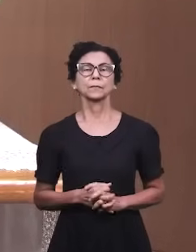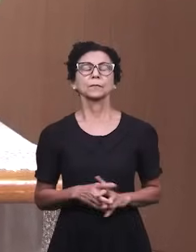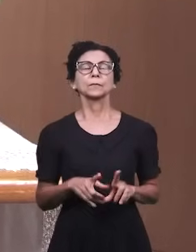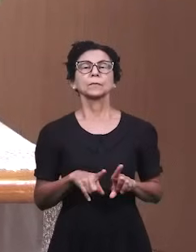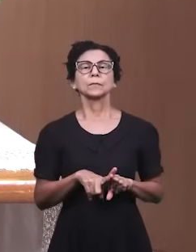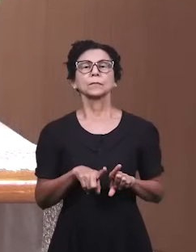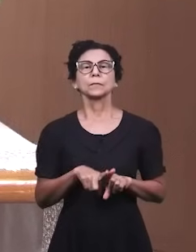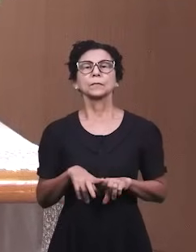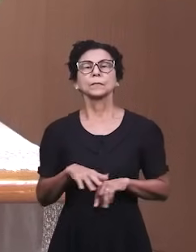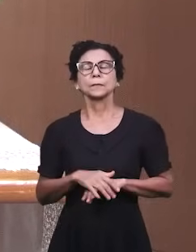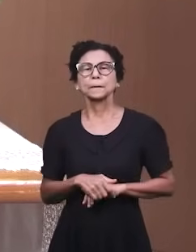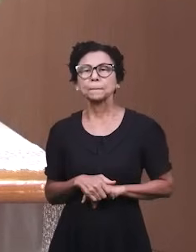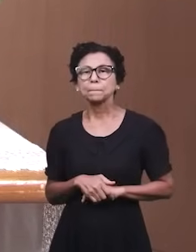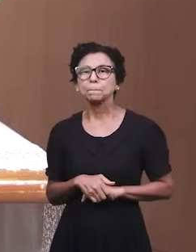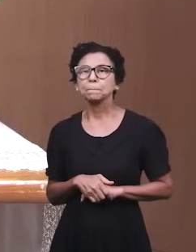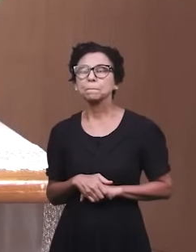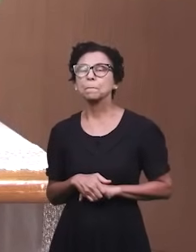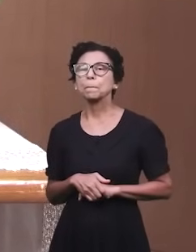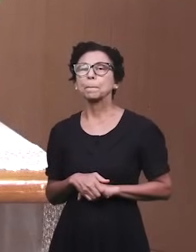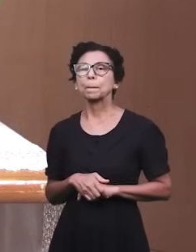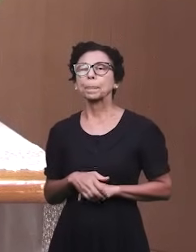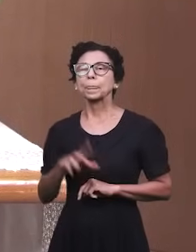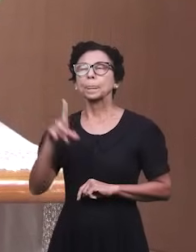tem derramado a doutrina,